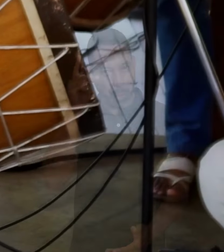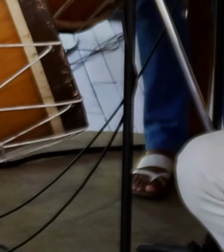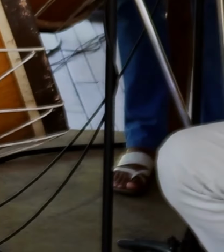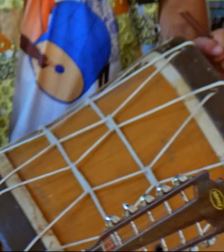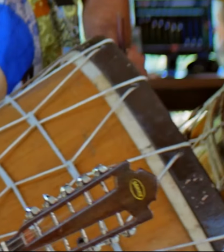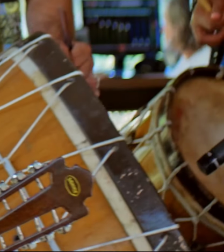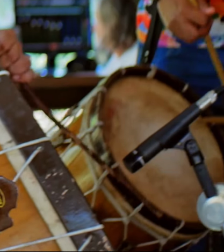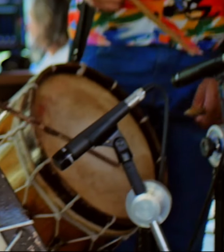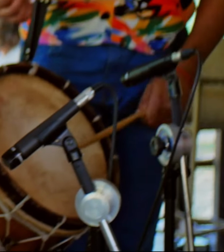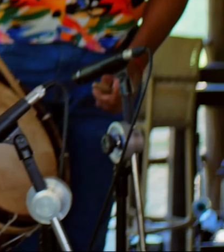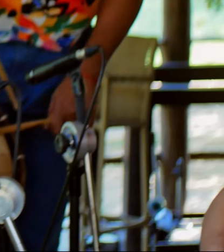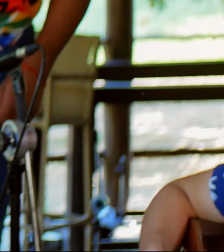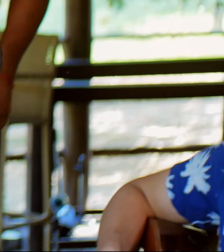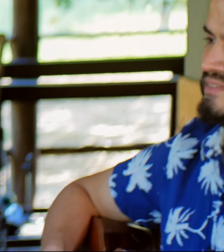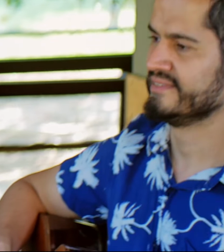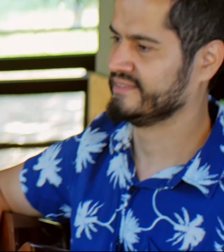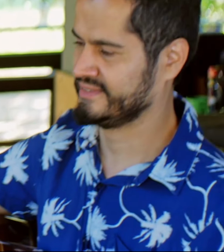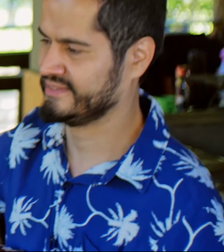Paulo.